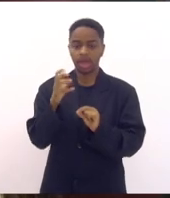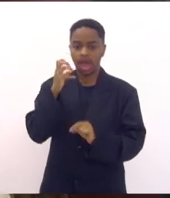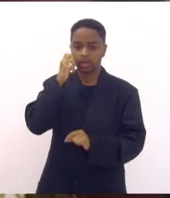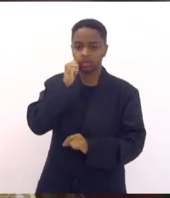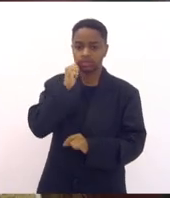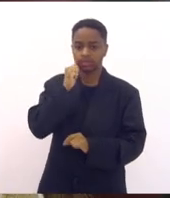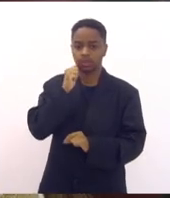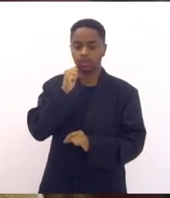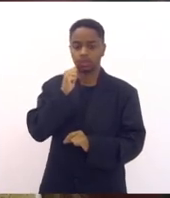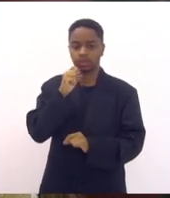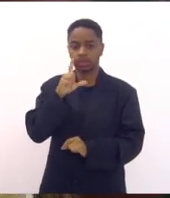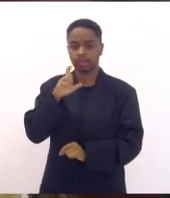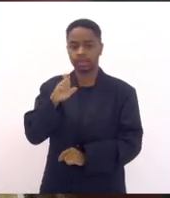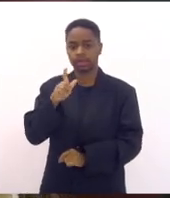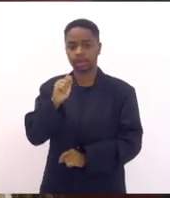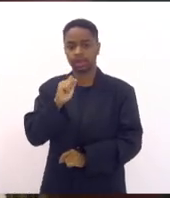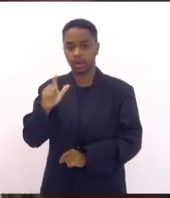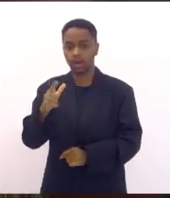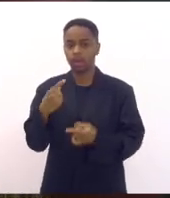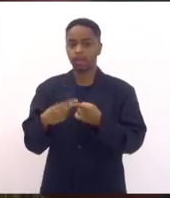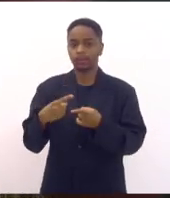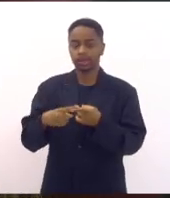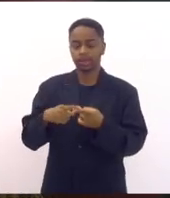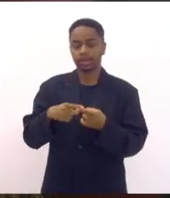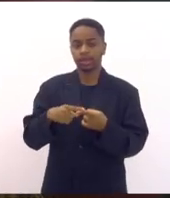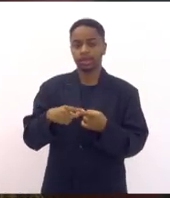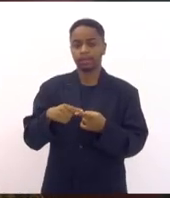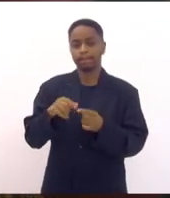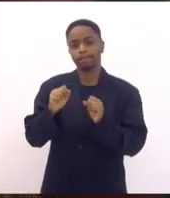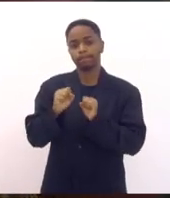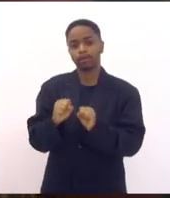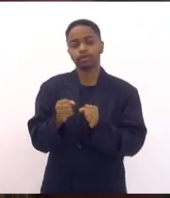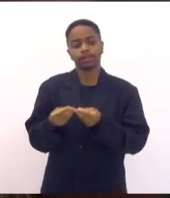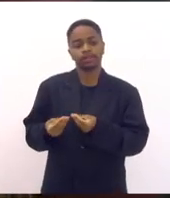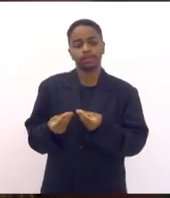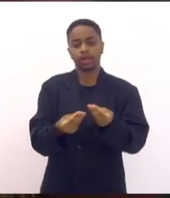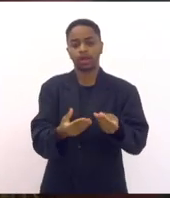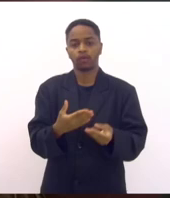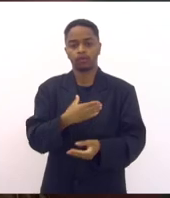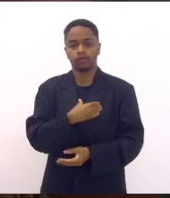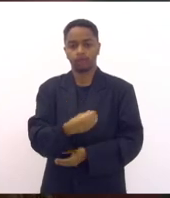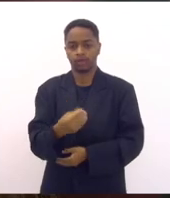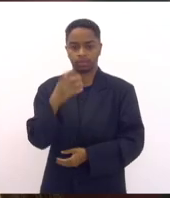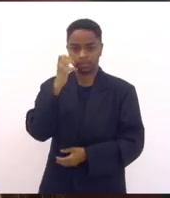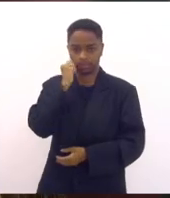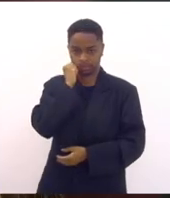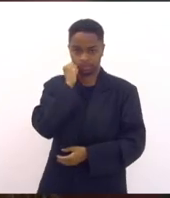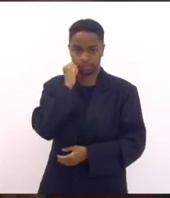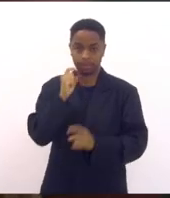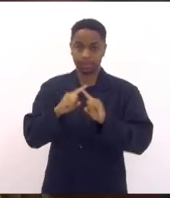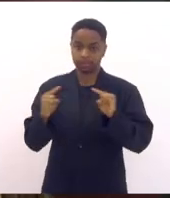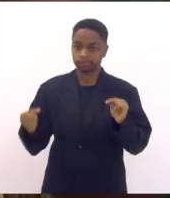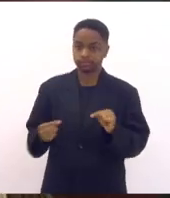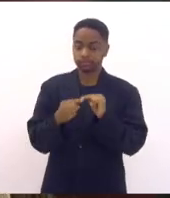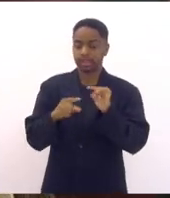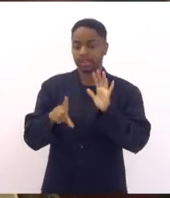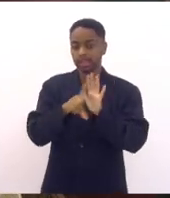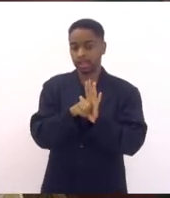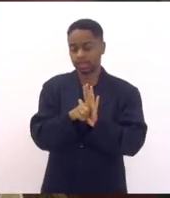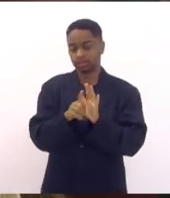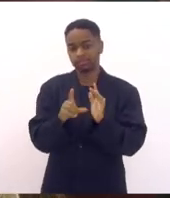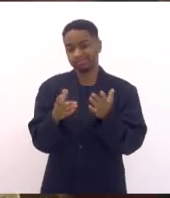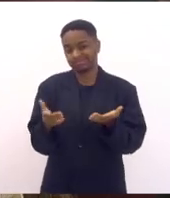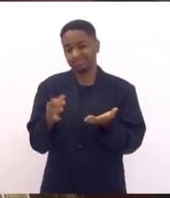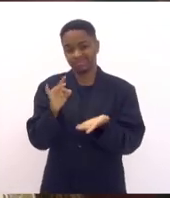aonde ela também pode entregar o filho paraa doação de uma forma legal mas não é isso que a